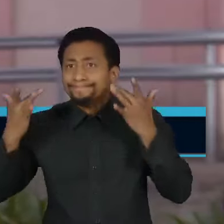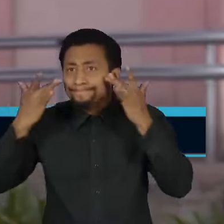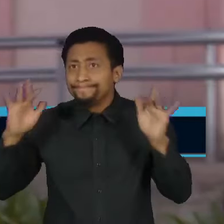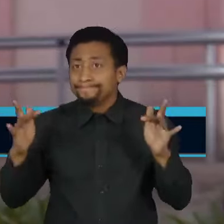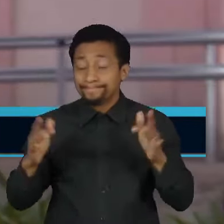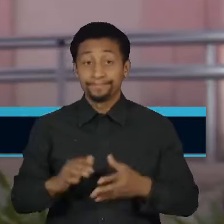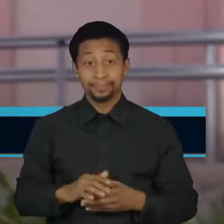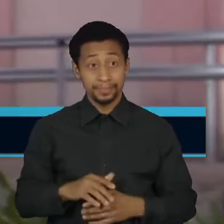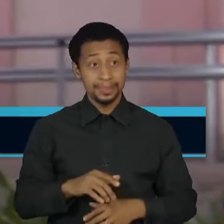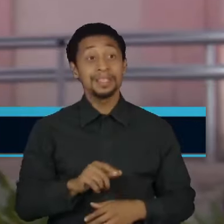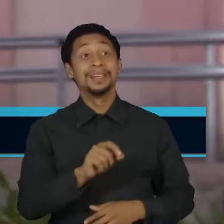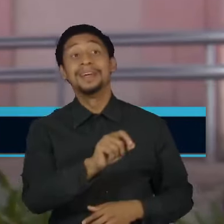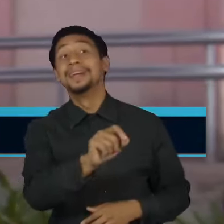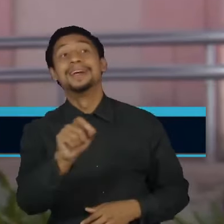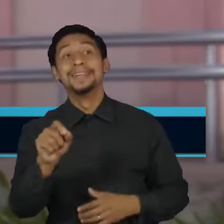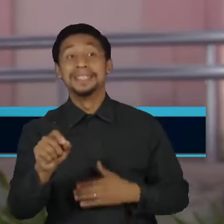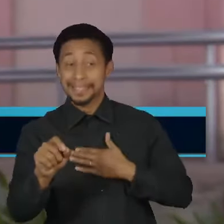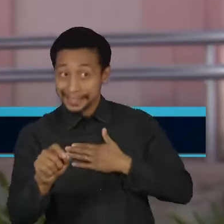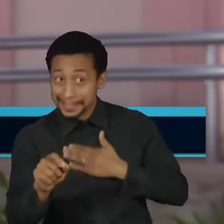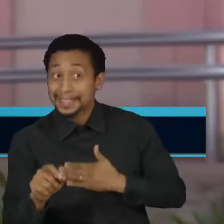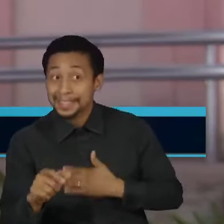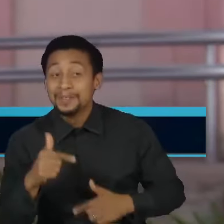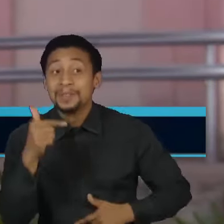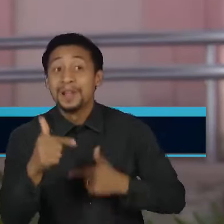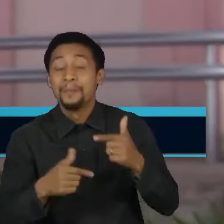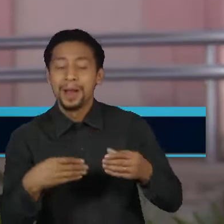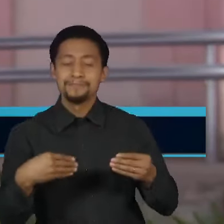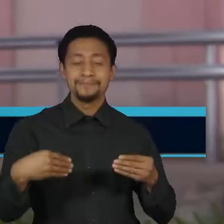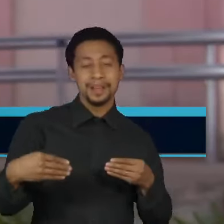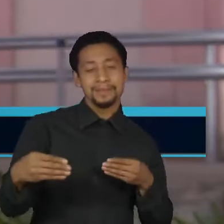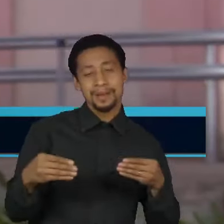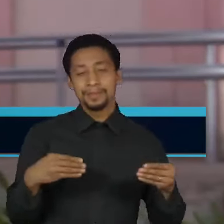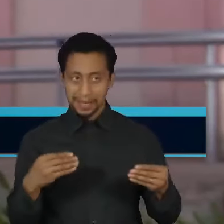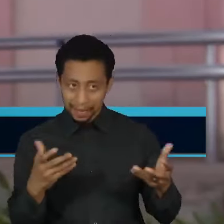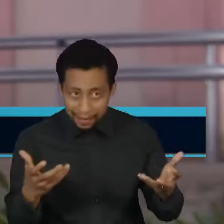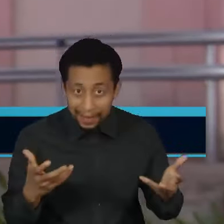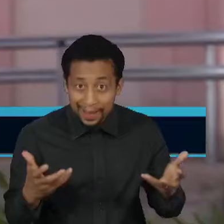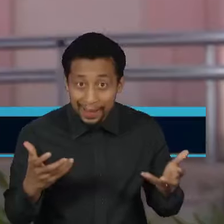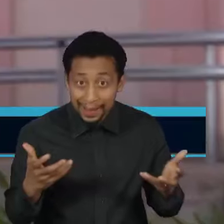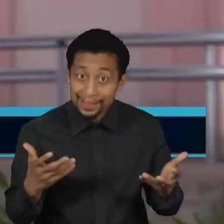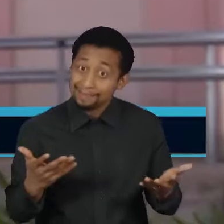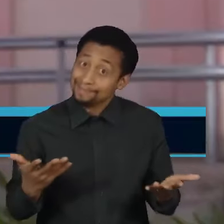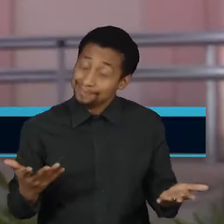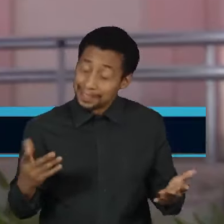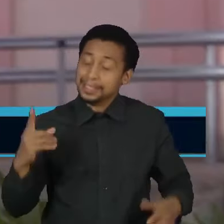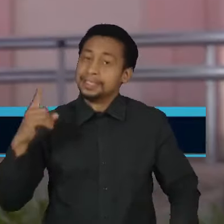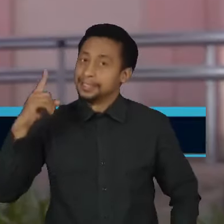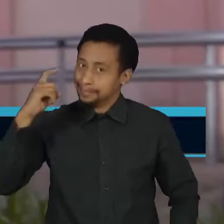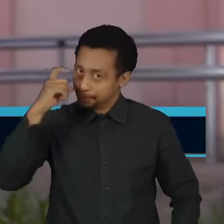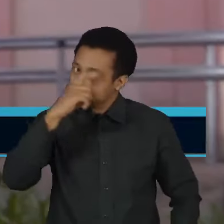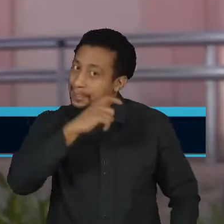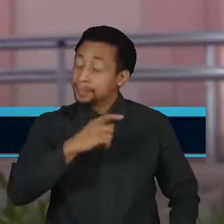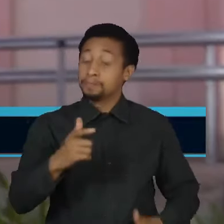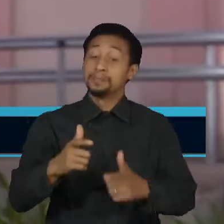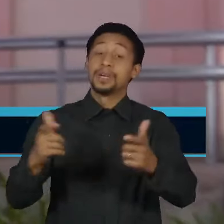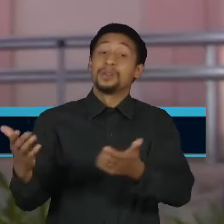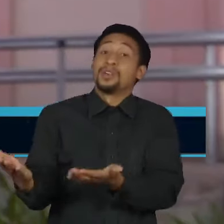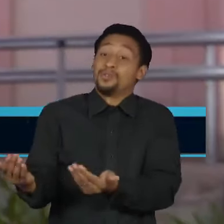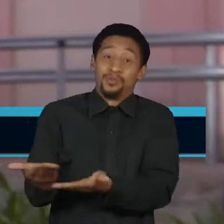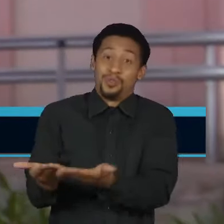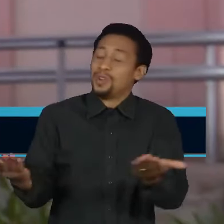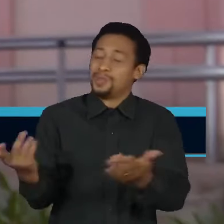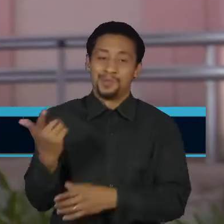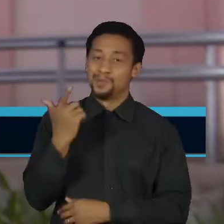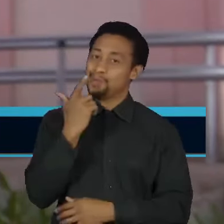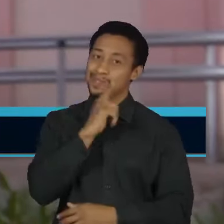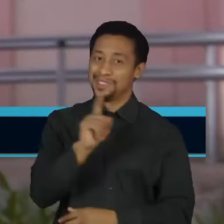gostaria de ter um trabalho assim? Mas esse sonho está distante para muitos jovens dessa geração. E o poder dessa